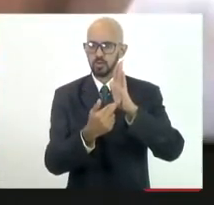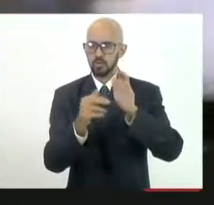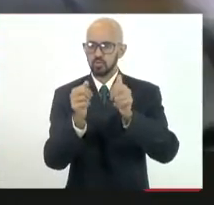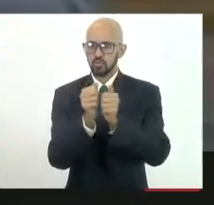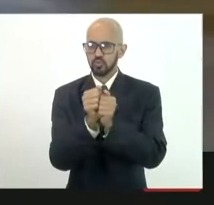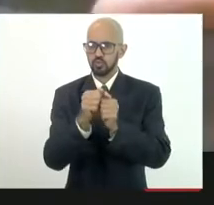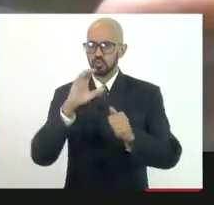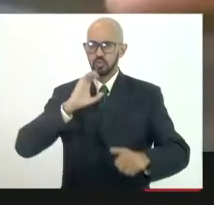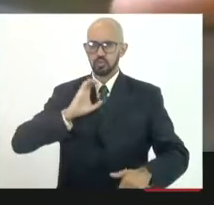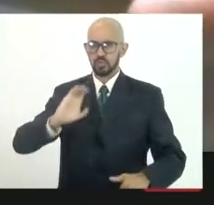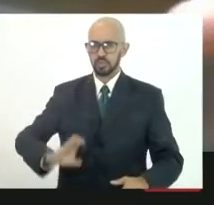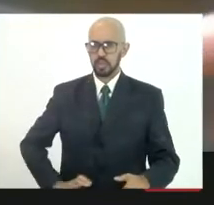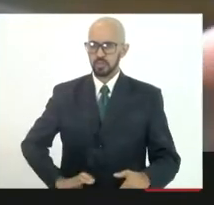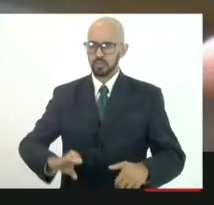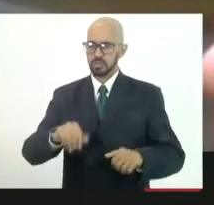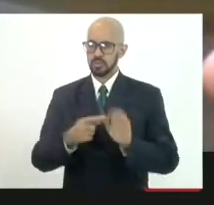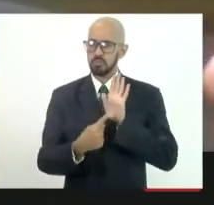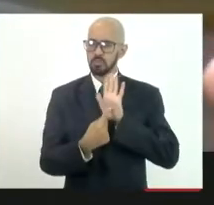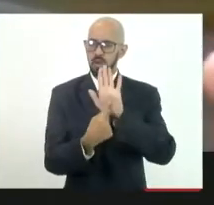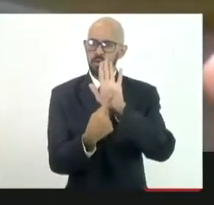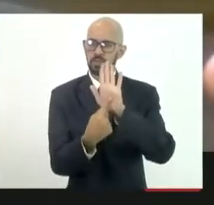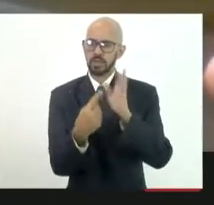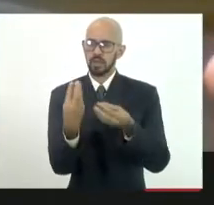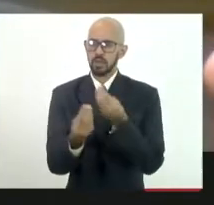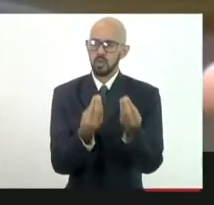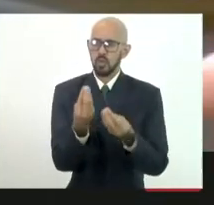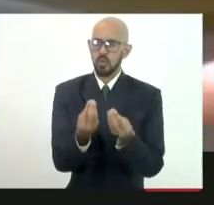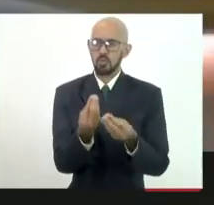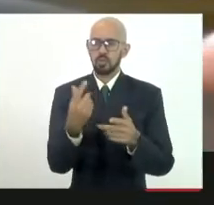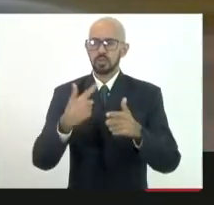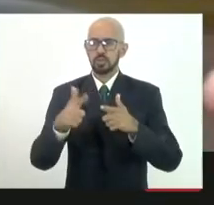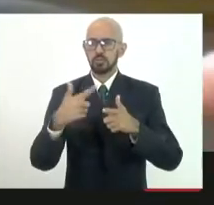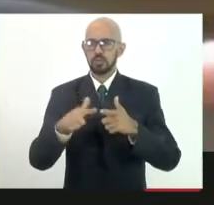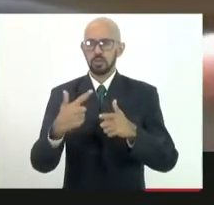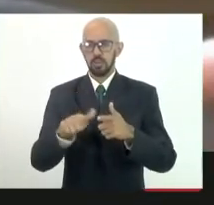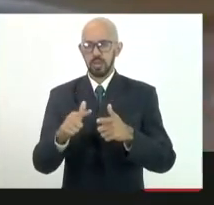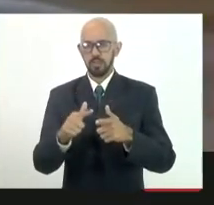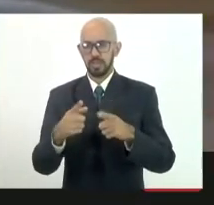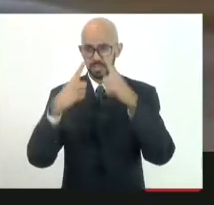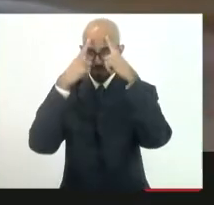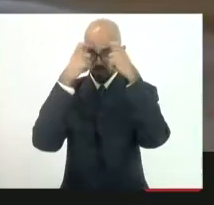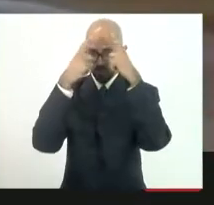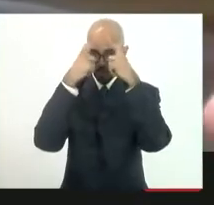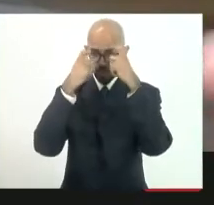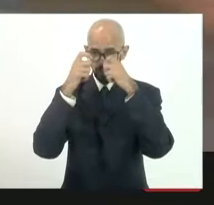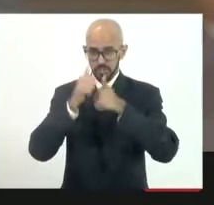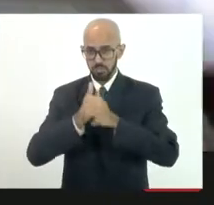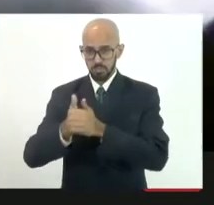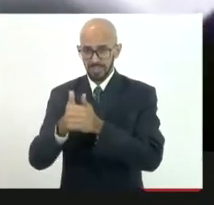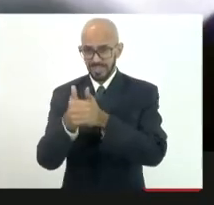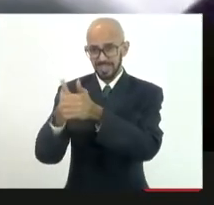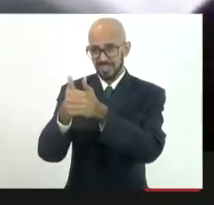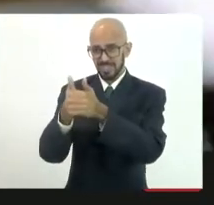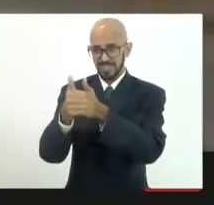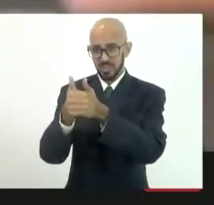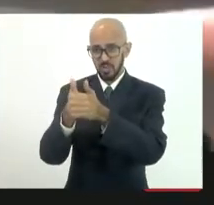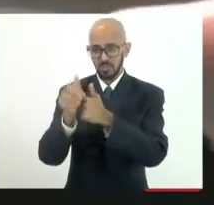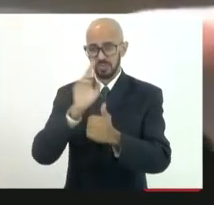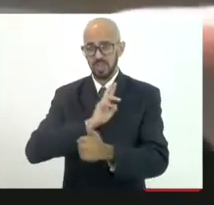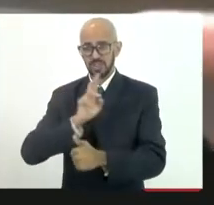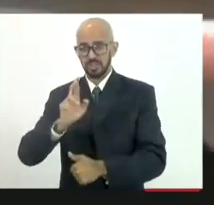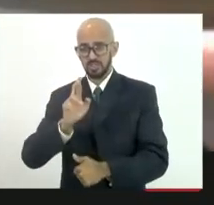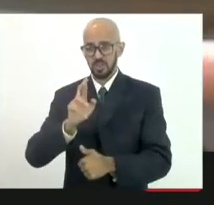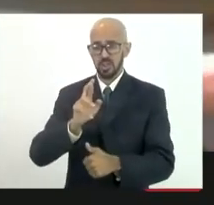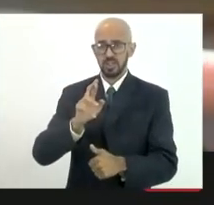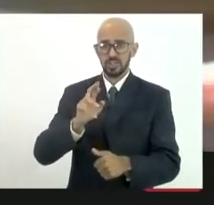que aborda e mostra como essa questão, né, como as violações à perseguição religiosa,